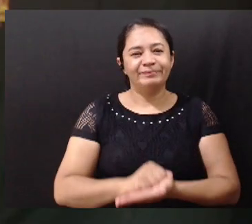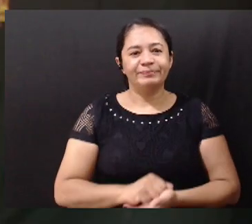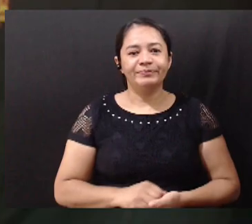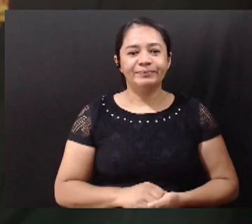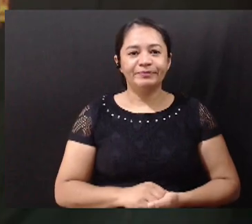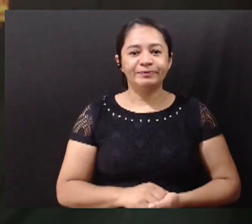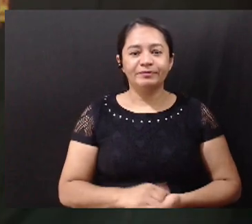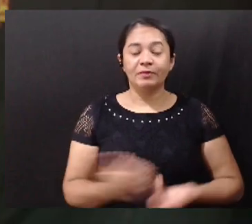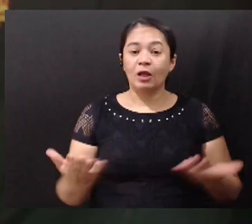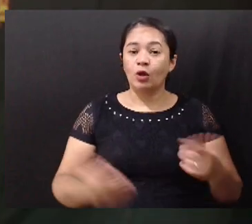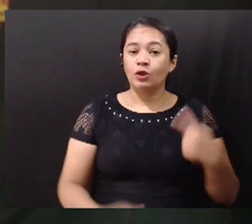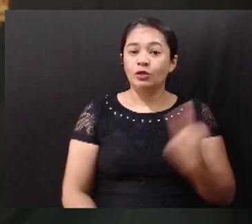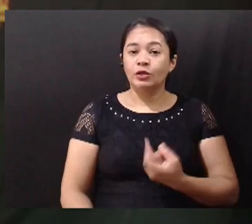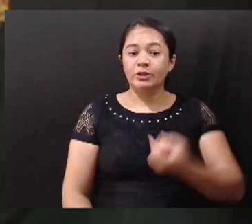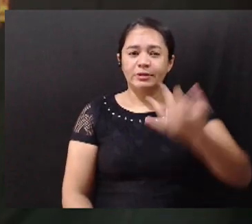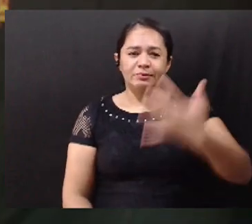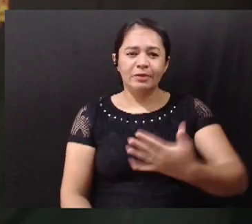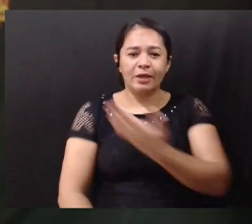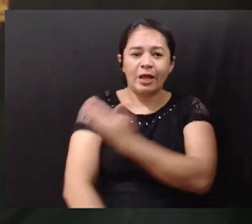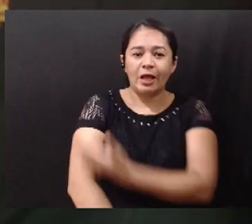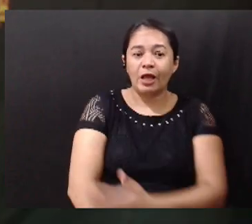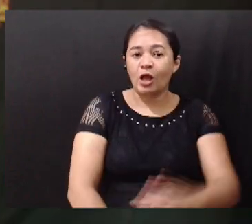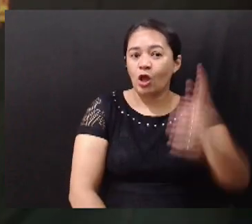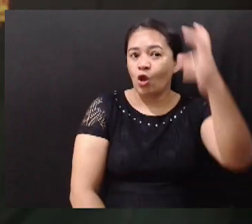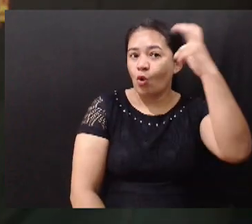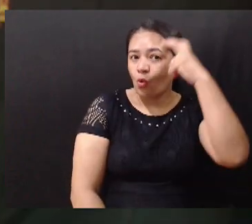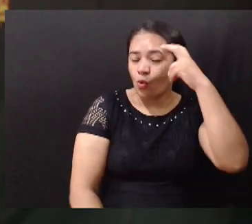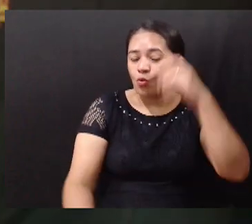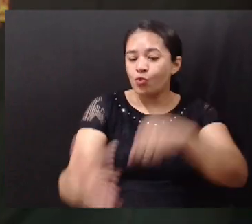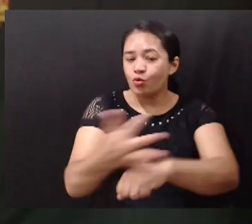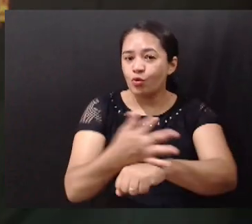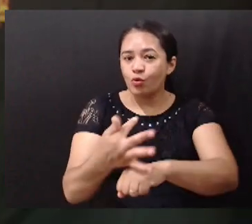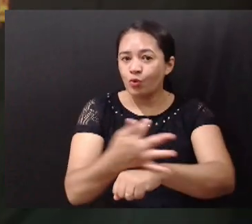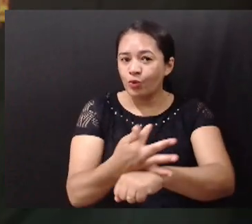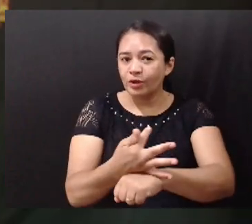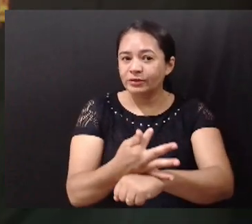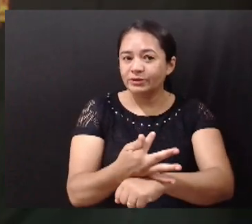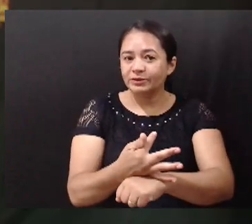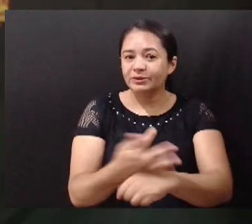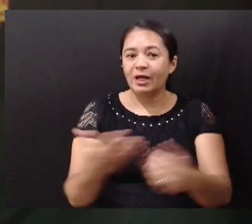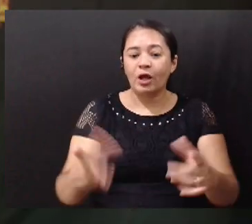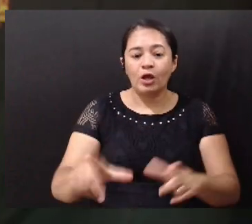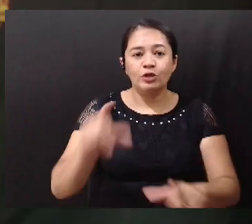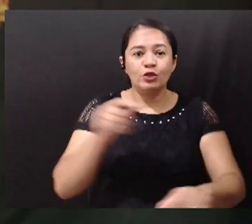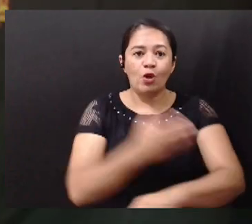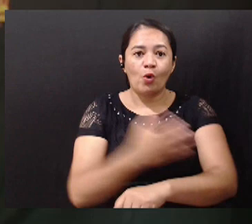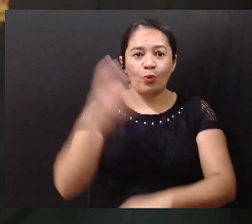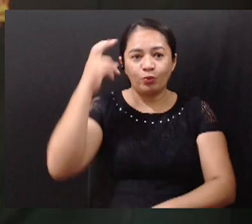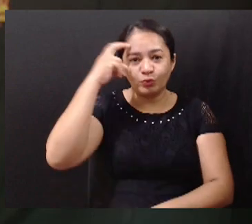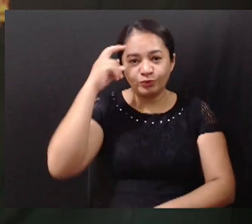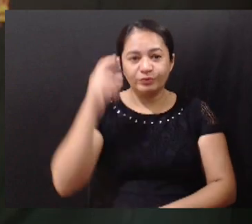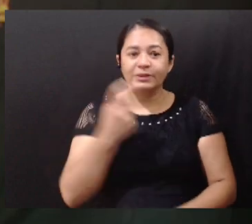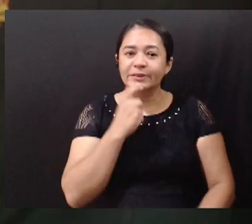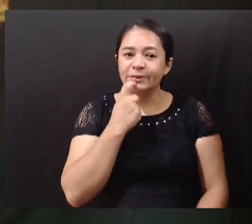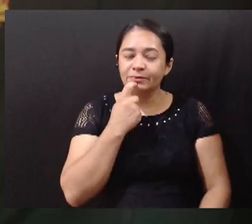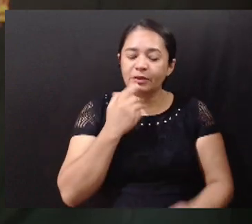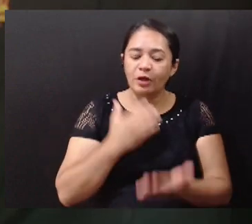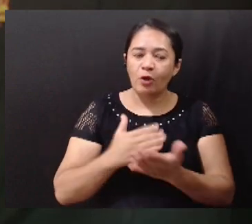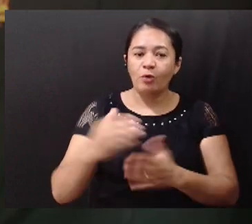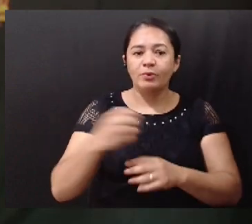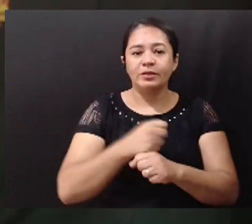vamos falar de cultura, de férias. Como opção cultural para as férias de verão, Campinas inicia 2026 com